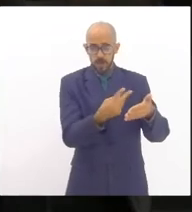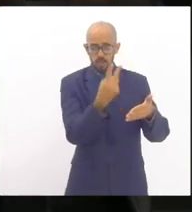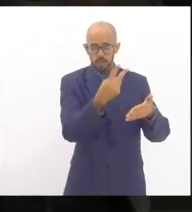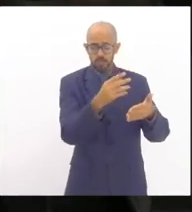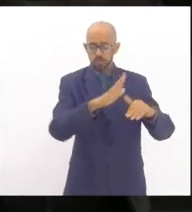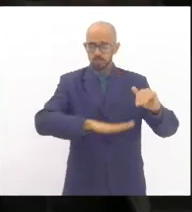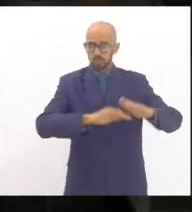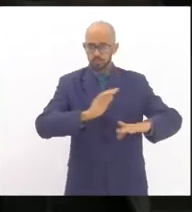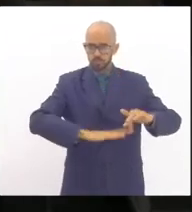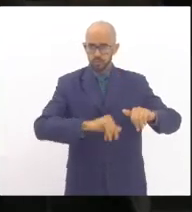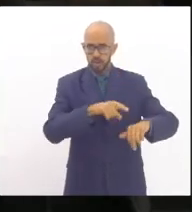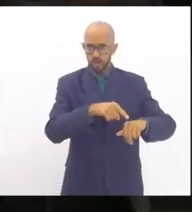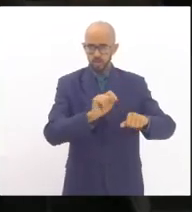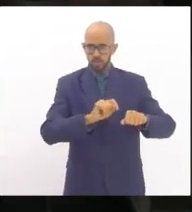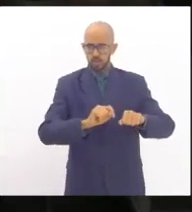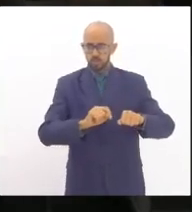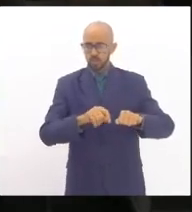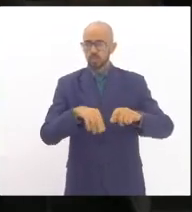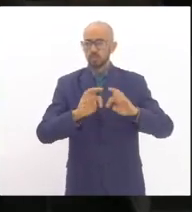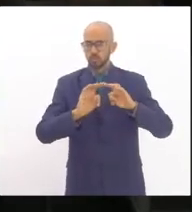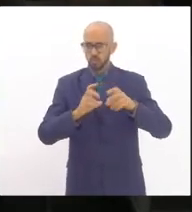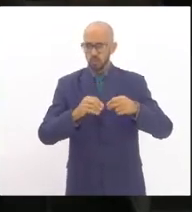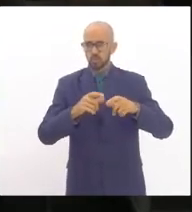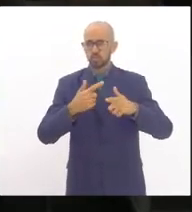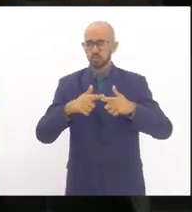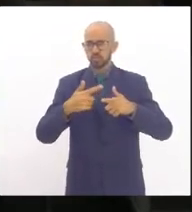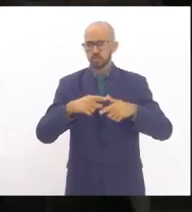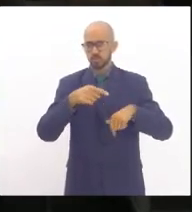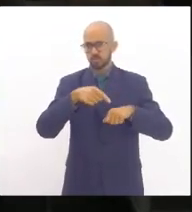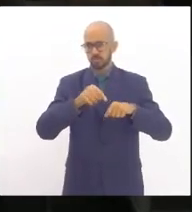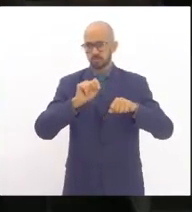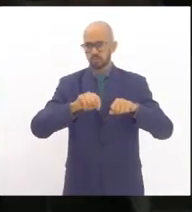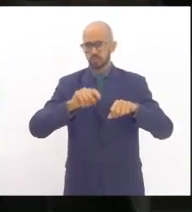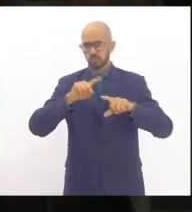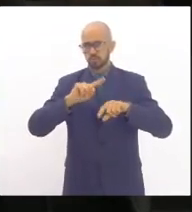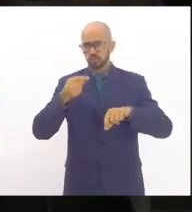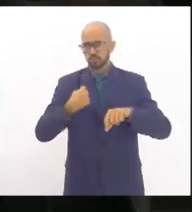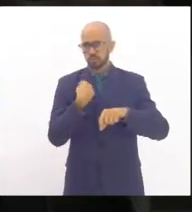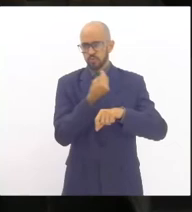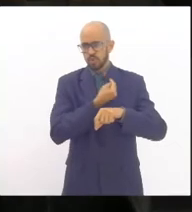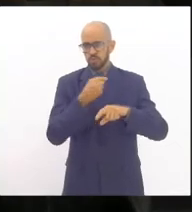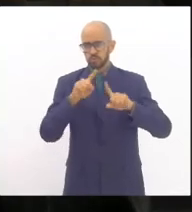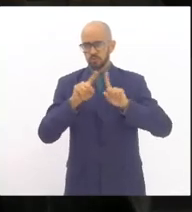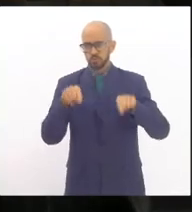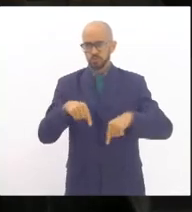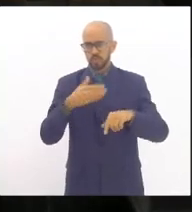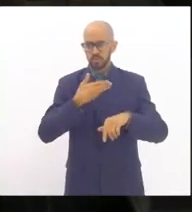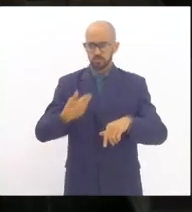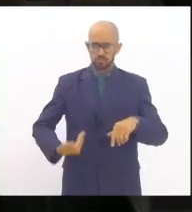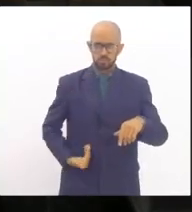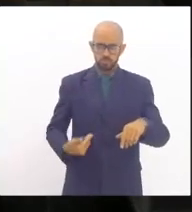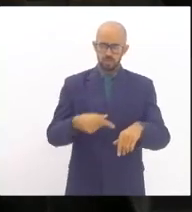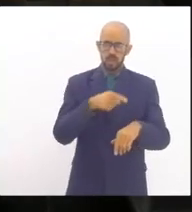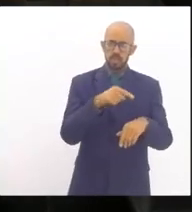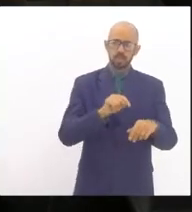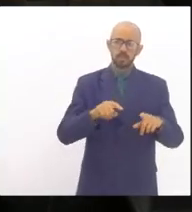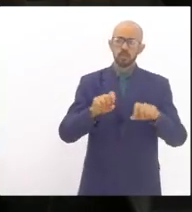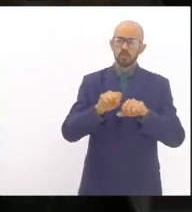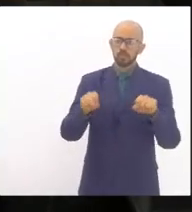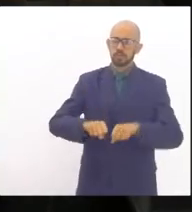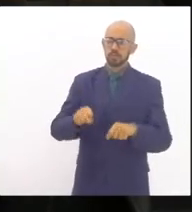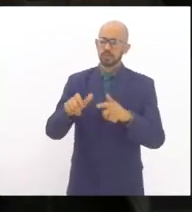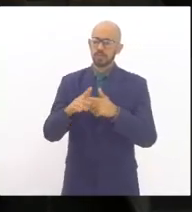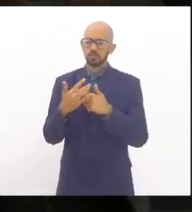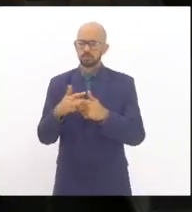profissionalização e as condições objetivas de trabalho de formação dos nossos servidores servidores estaduais aí o regime de apuração fiscal